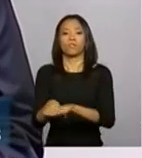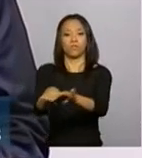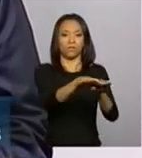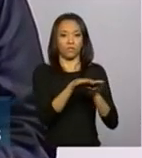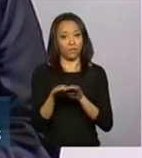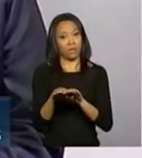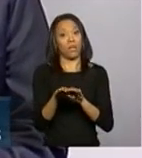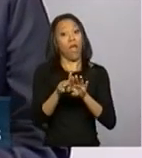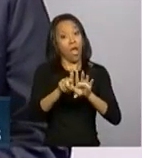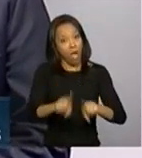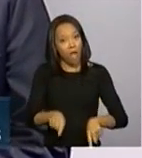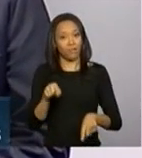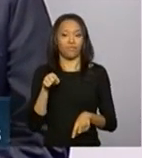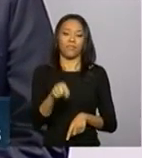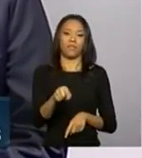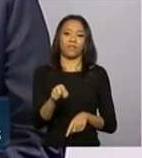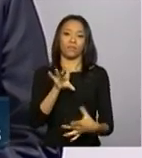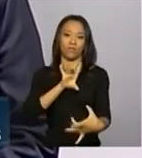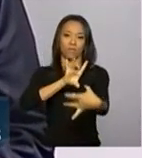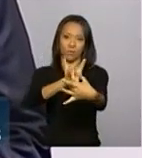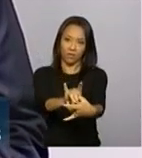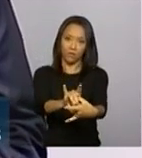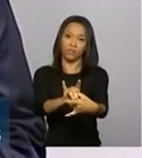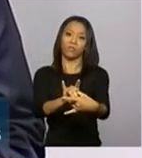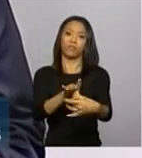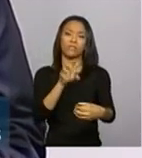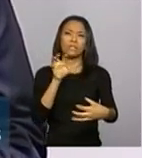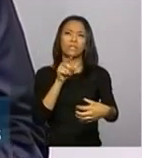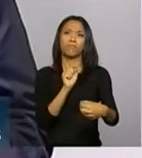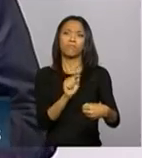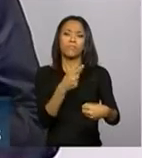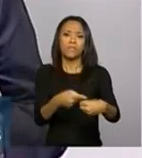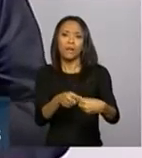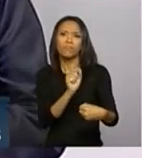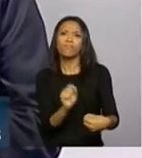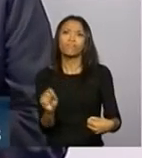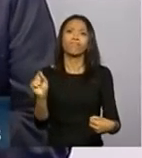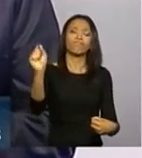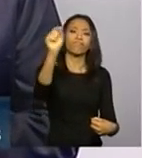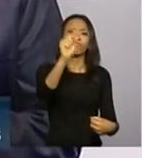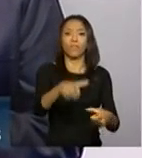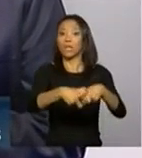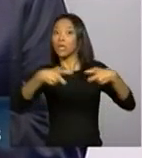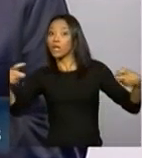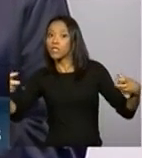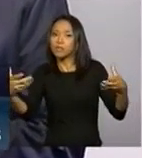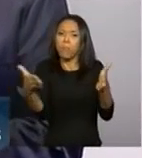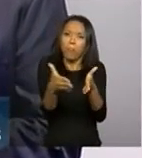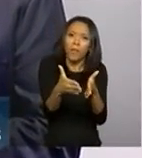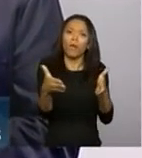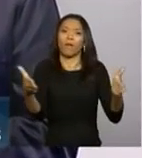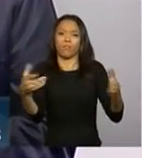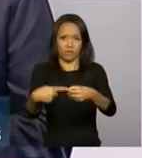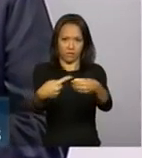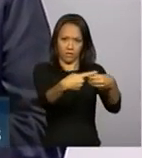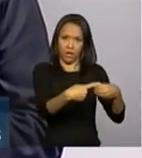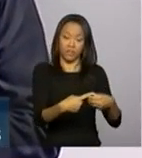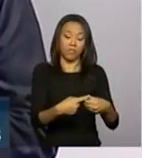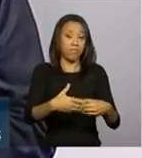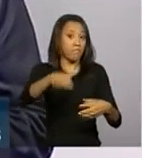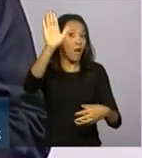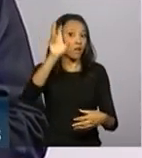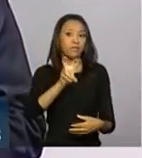nessa grande arena de capitais e regiões metropolitanas de grandes e médias cidades, nesse universo de mais